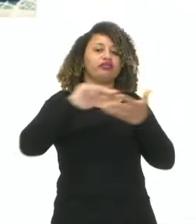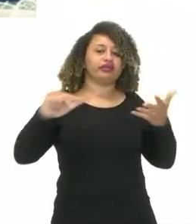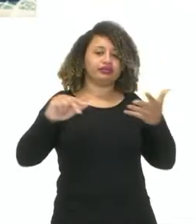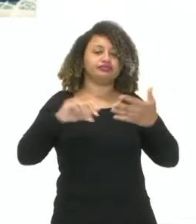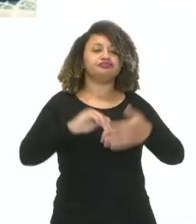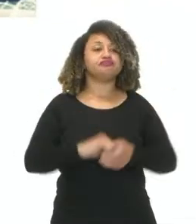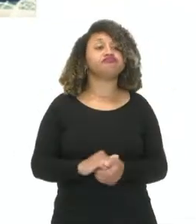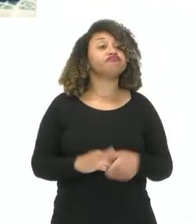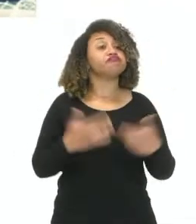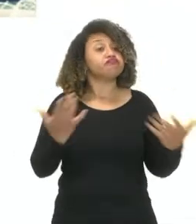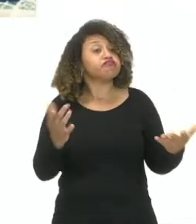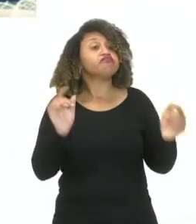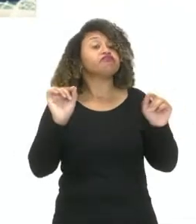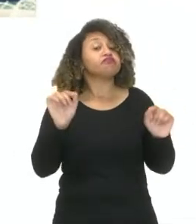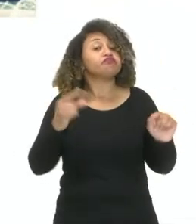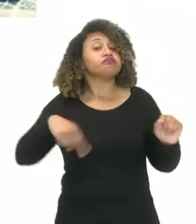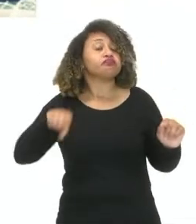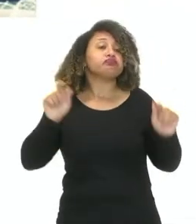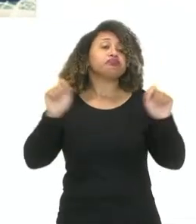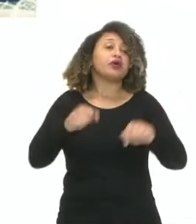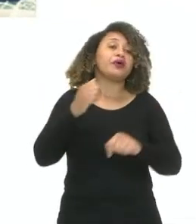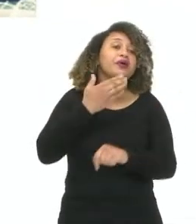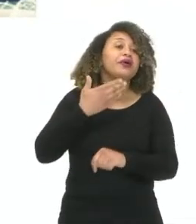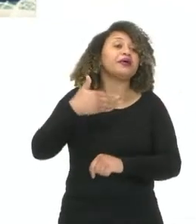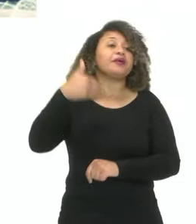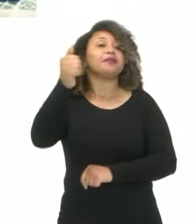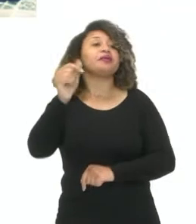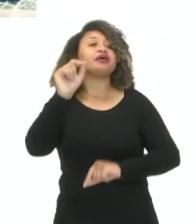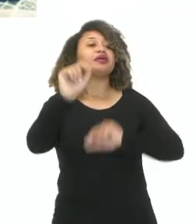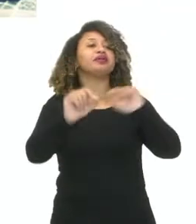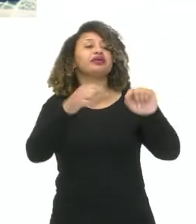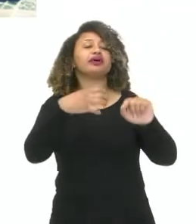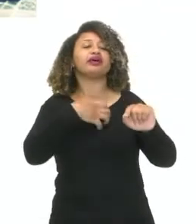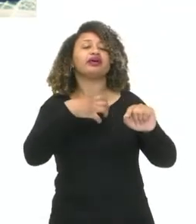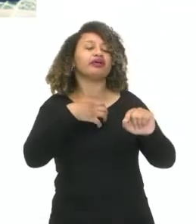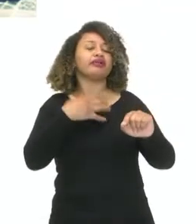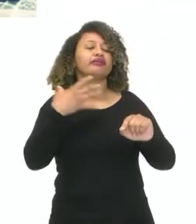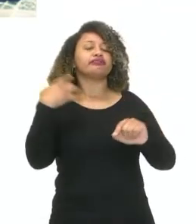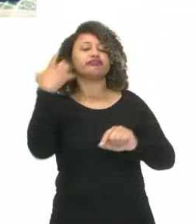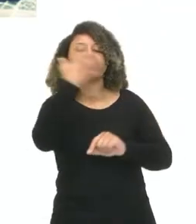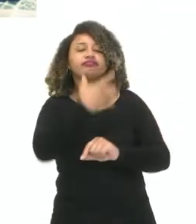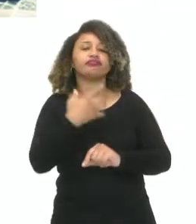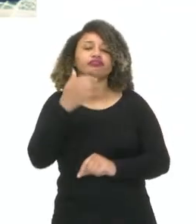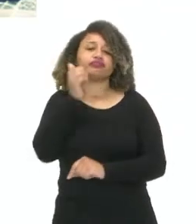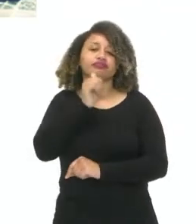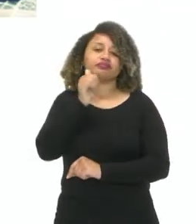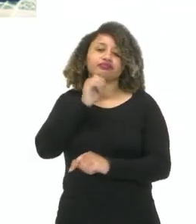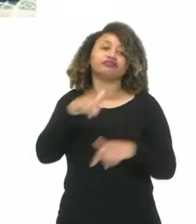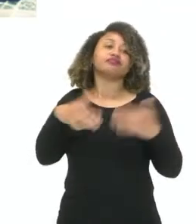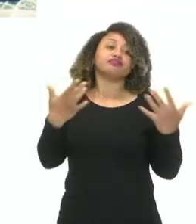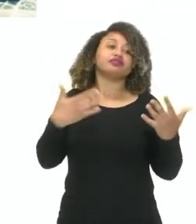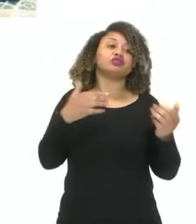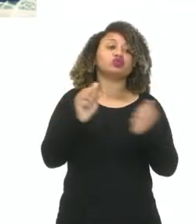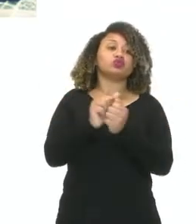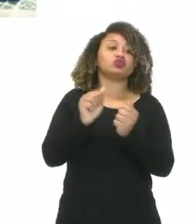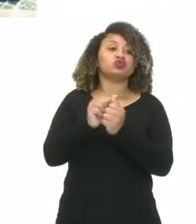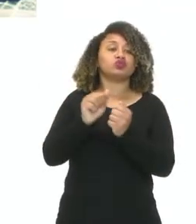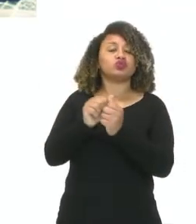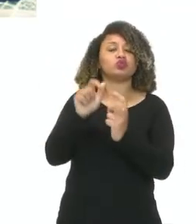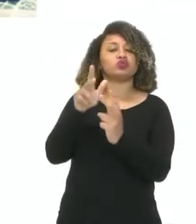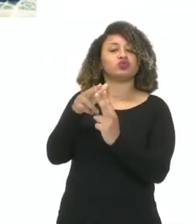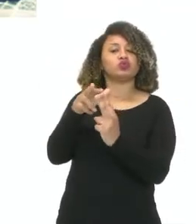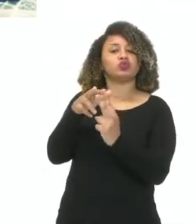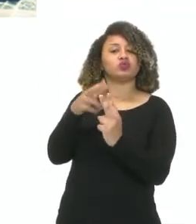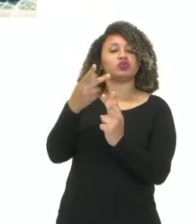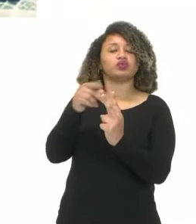quê? Supostamente, melhorar a performance das mulheres. Então, novamente, né, com a sua dupla aí, você vai chamar o